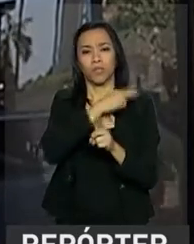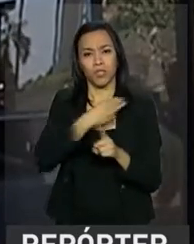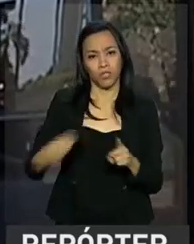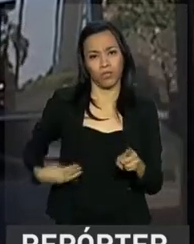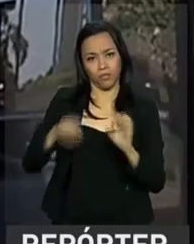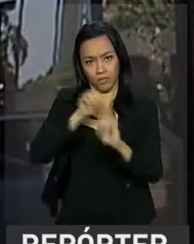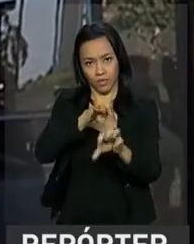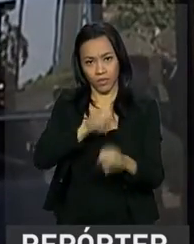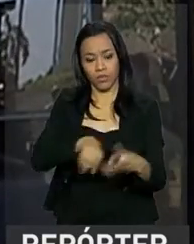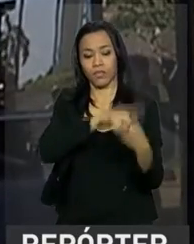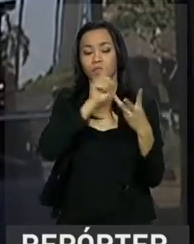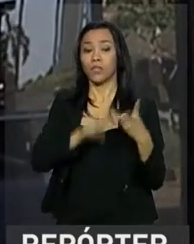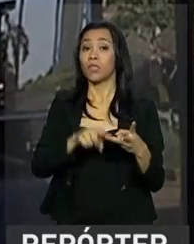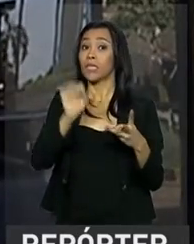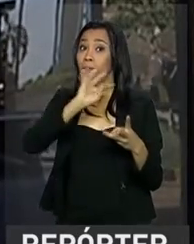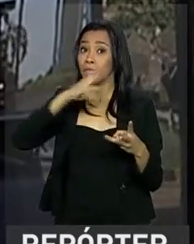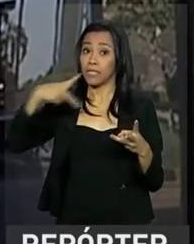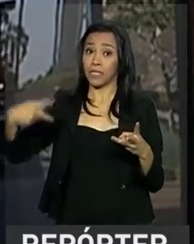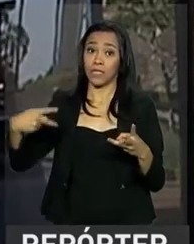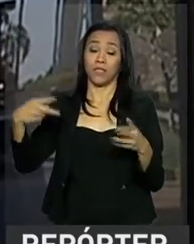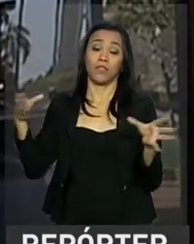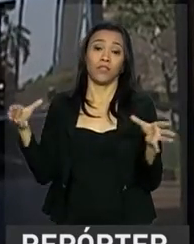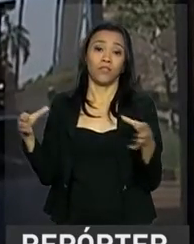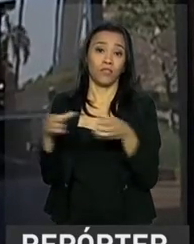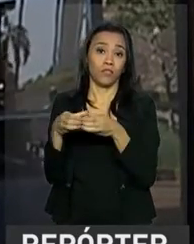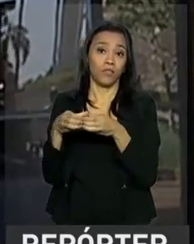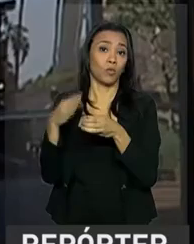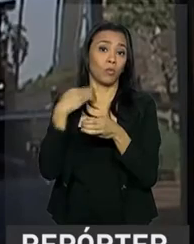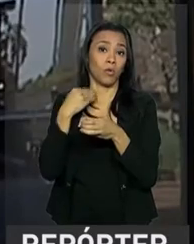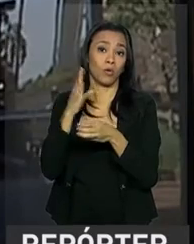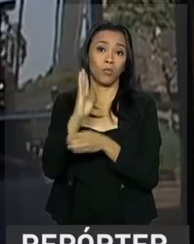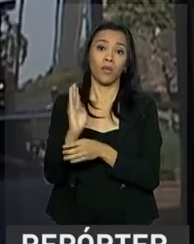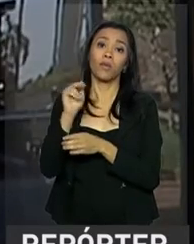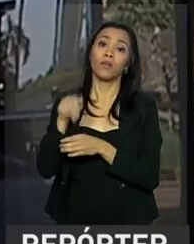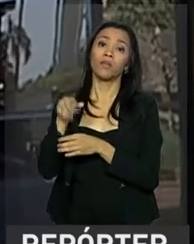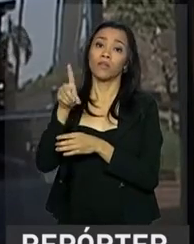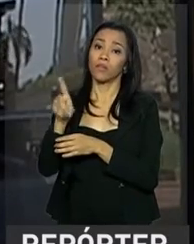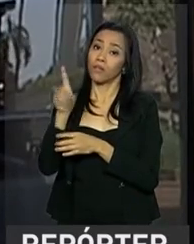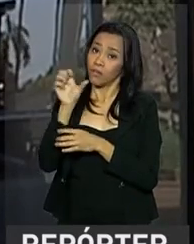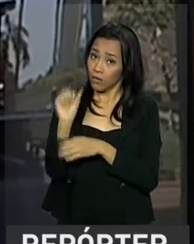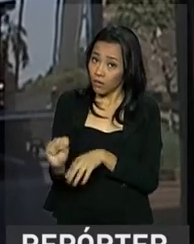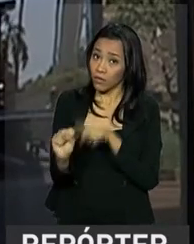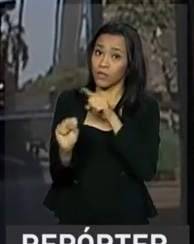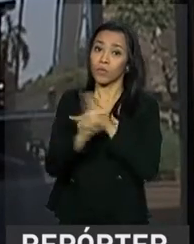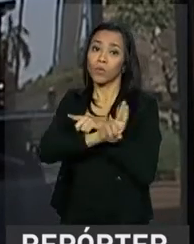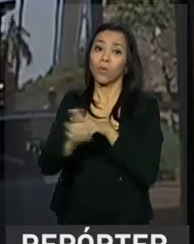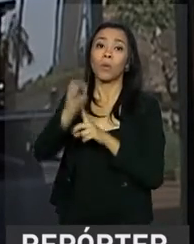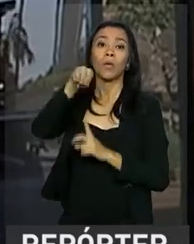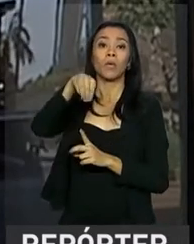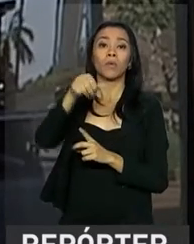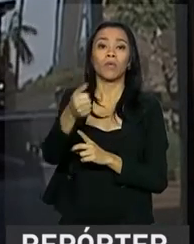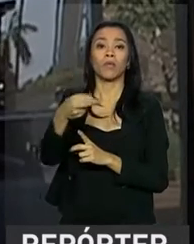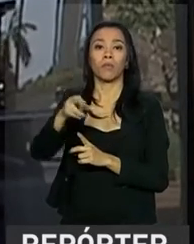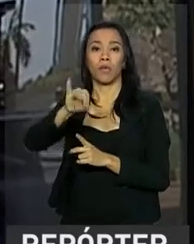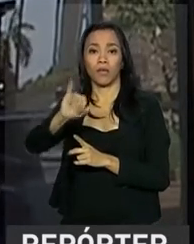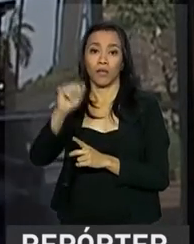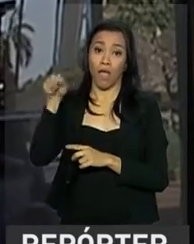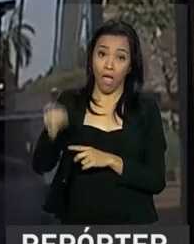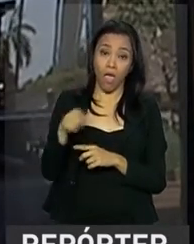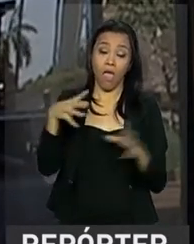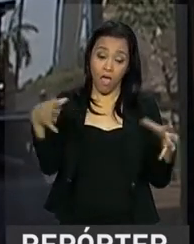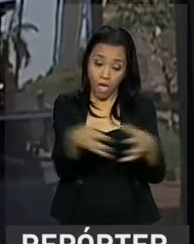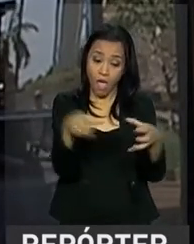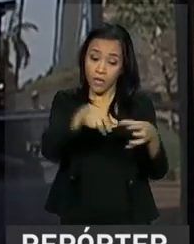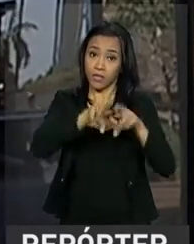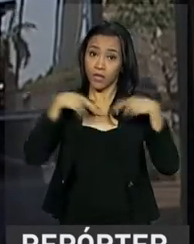mendonça filho ea presidente do banco nacional do desenvolvimento econômico e social maria silvia bastos marques essa reunião é